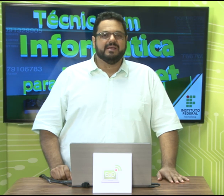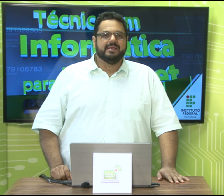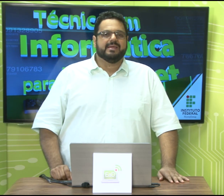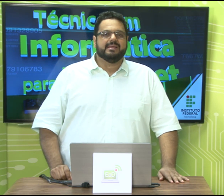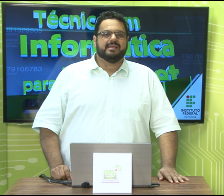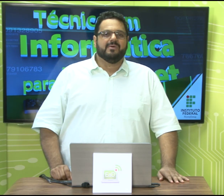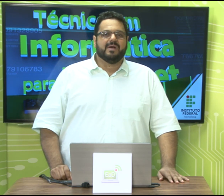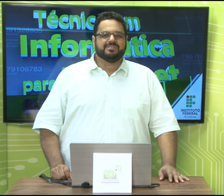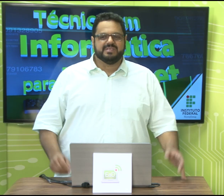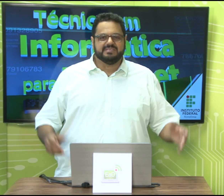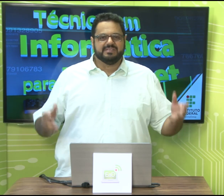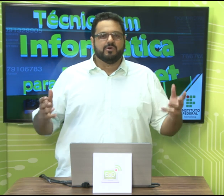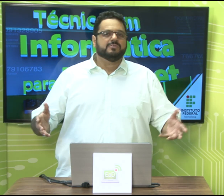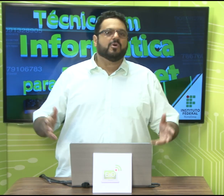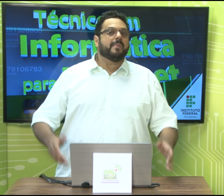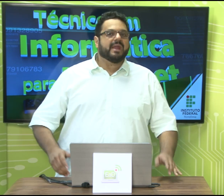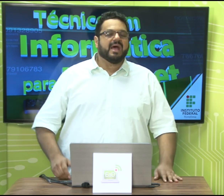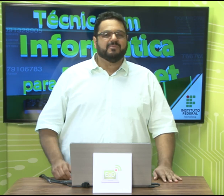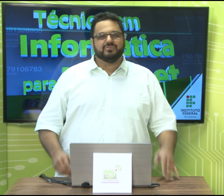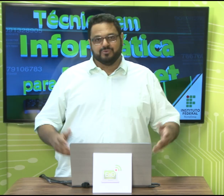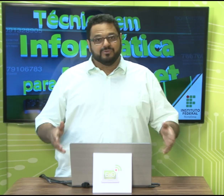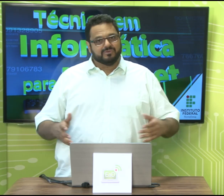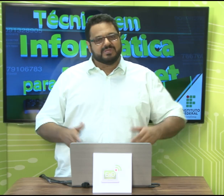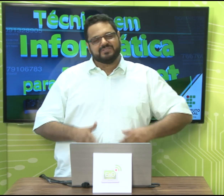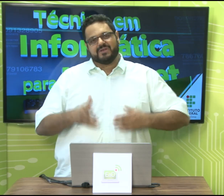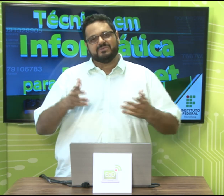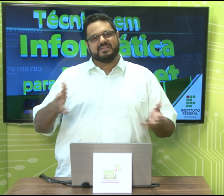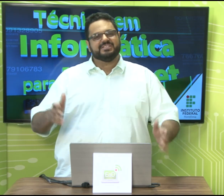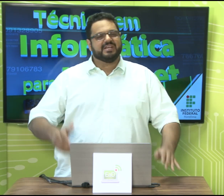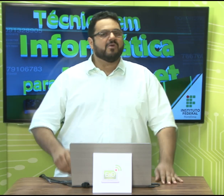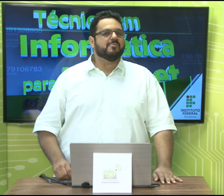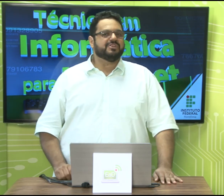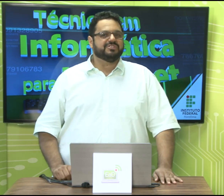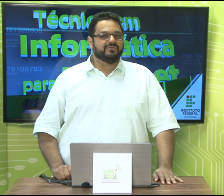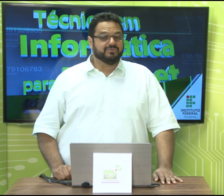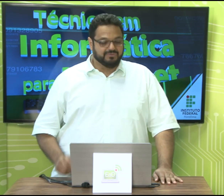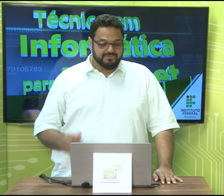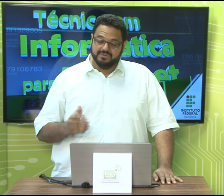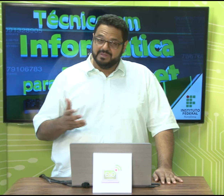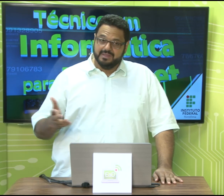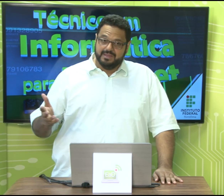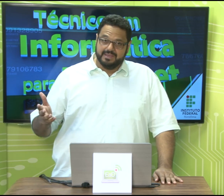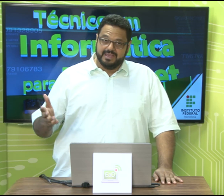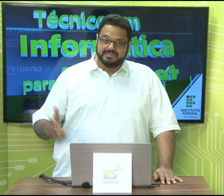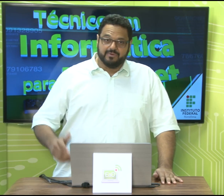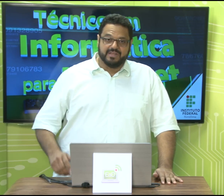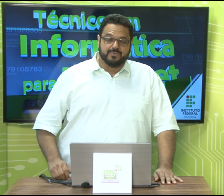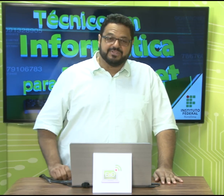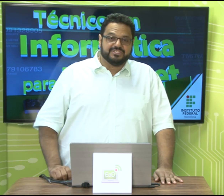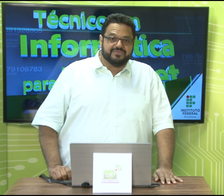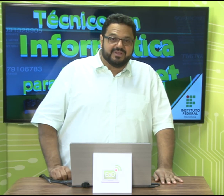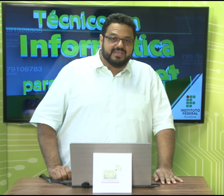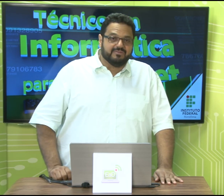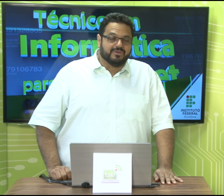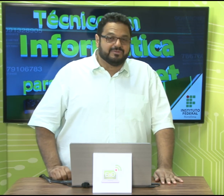né? Então, acho que se todos cooperarmos juntos, a gente vai conseguir chegar a um objetivo junto, e esse é o